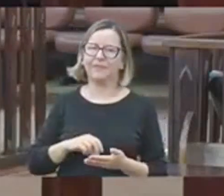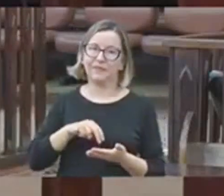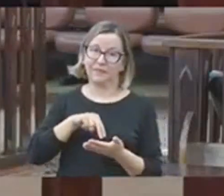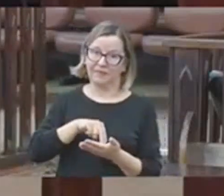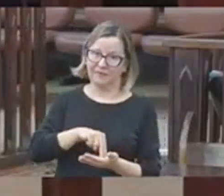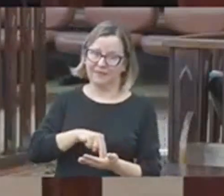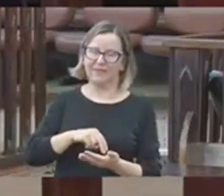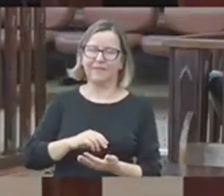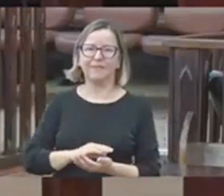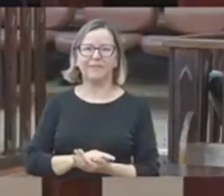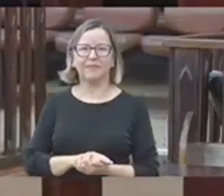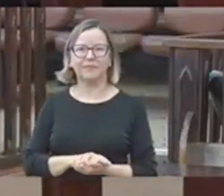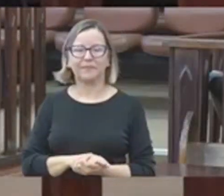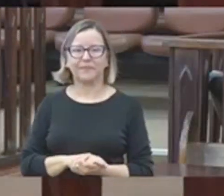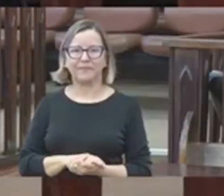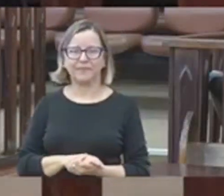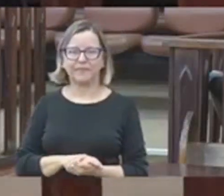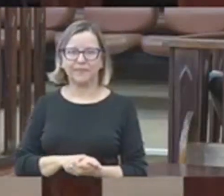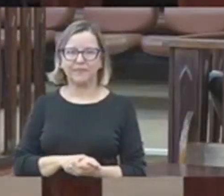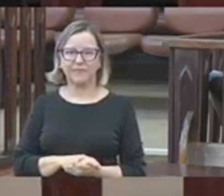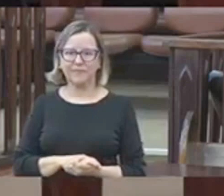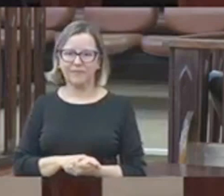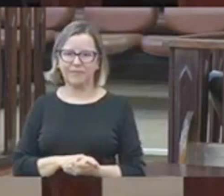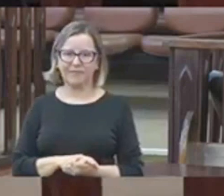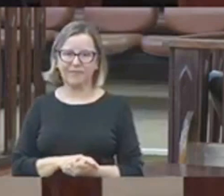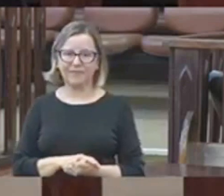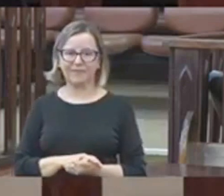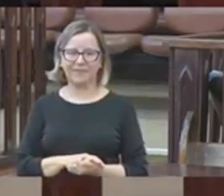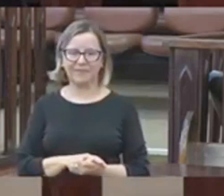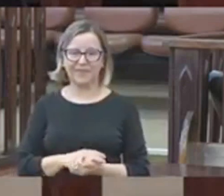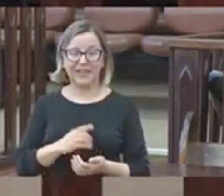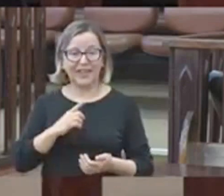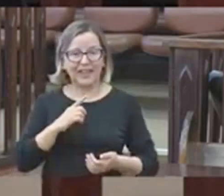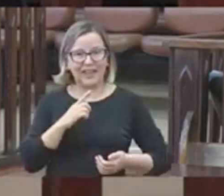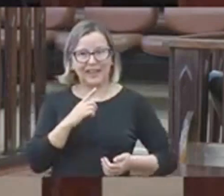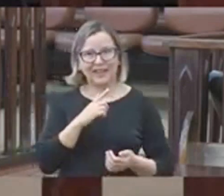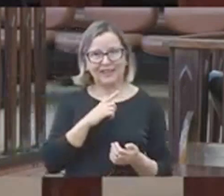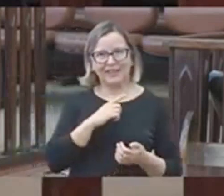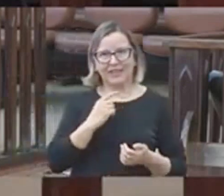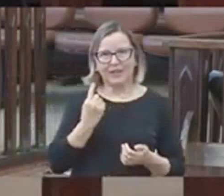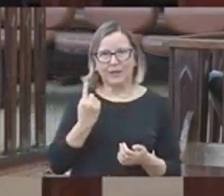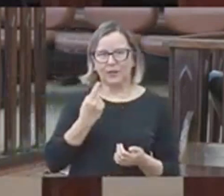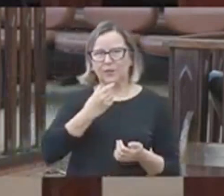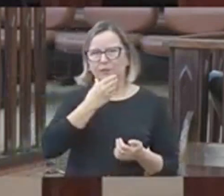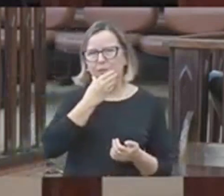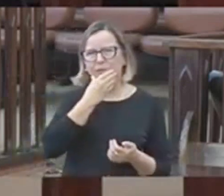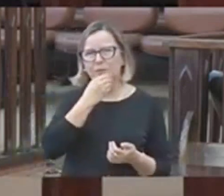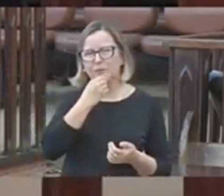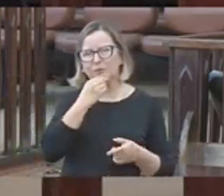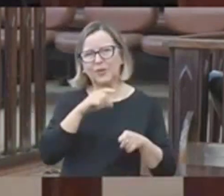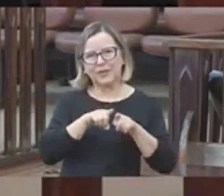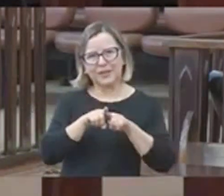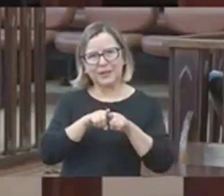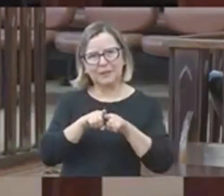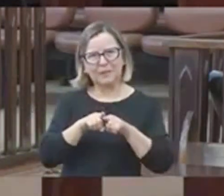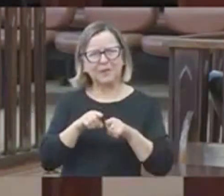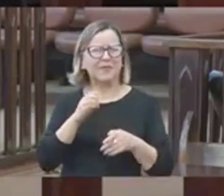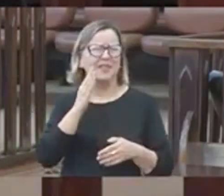Eu quero citar aqui um irmão muito querido que eu conheci lá em Florianópolis, Newton